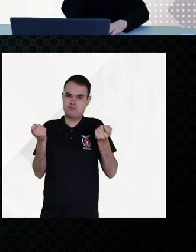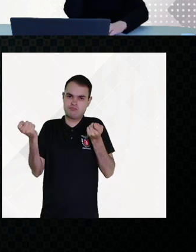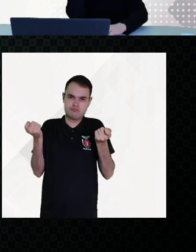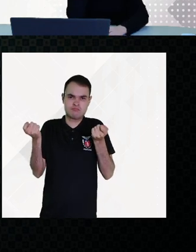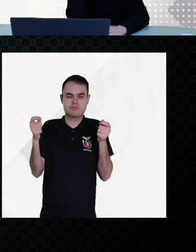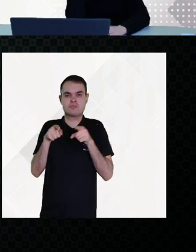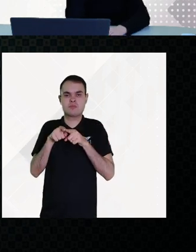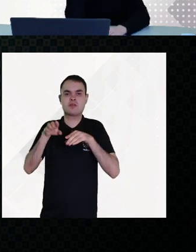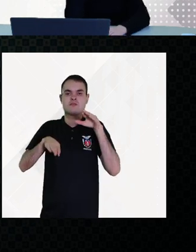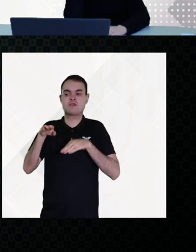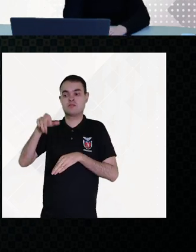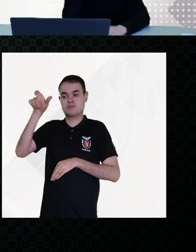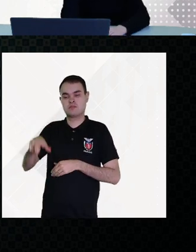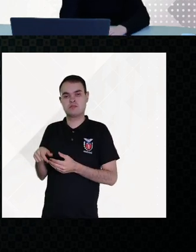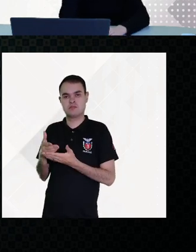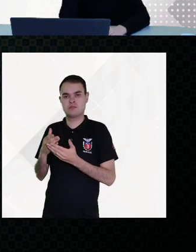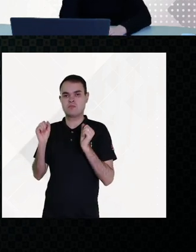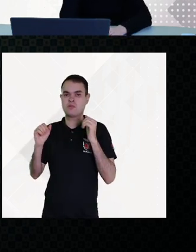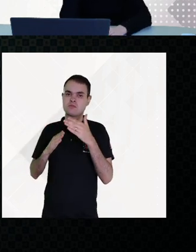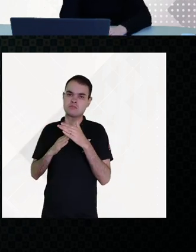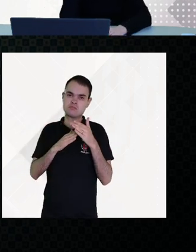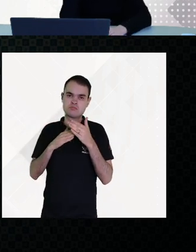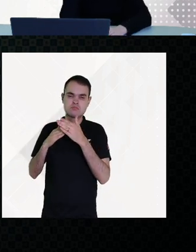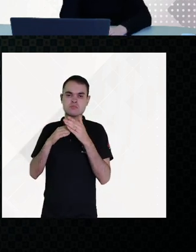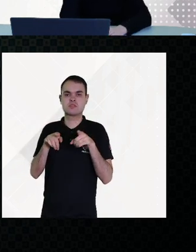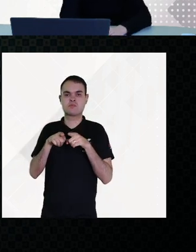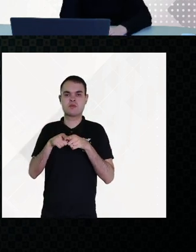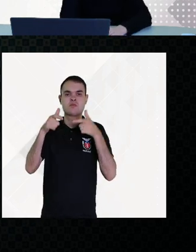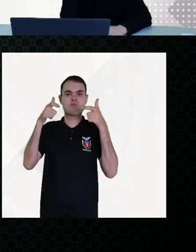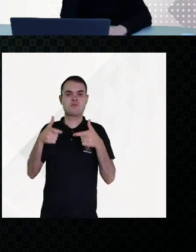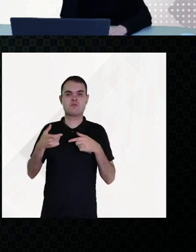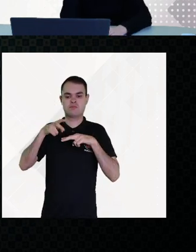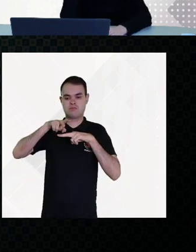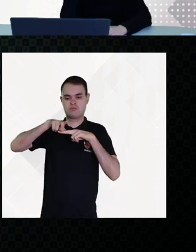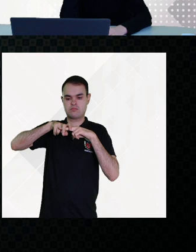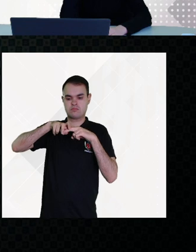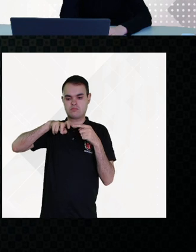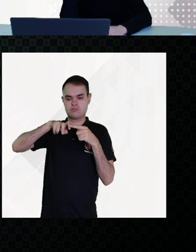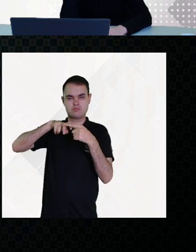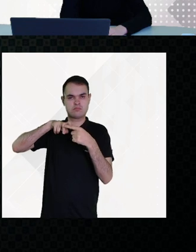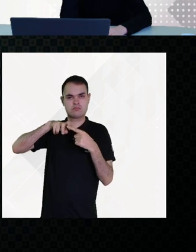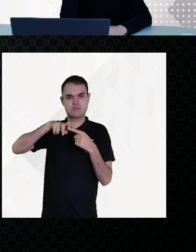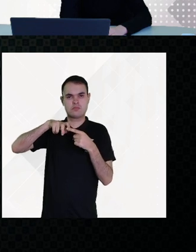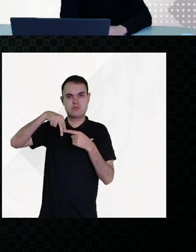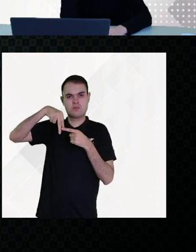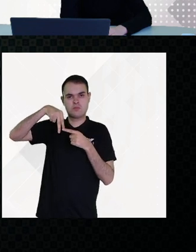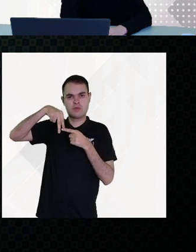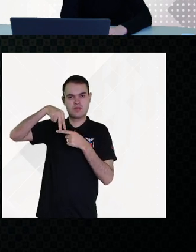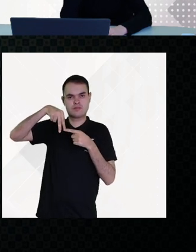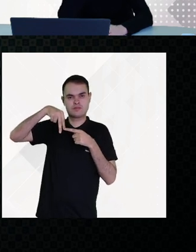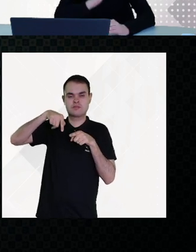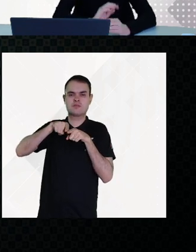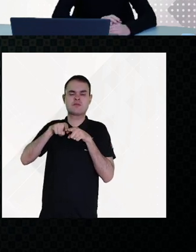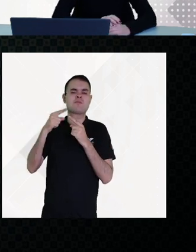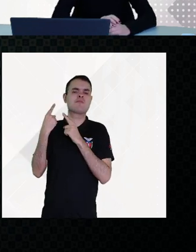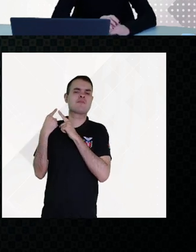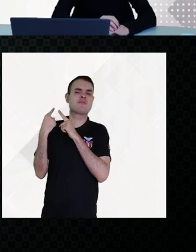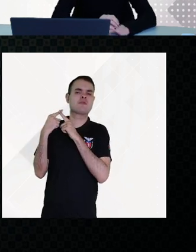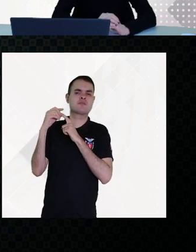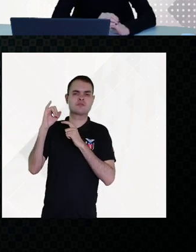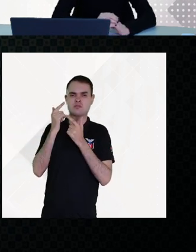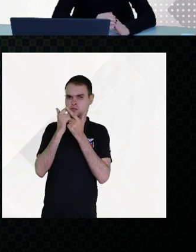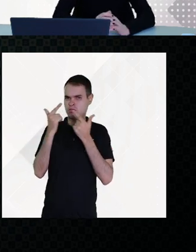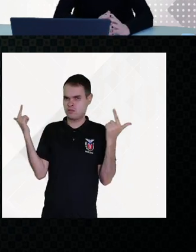carteira, o posicionamento correto ali das pernas, dos pés. Por quê? Porque se eu não